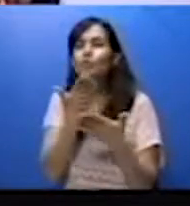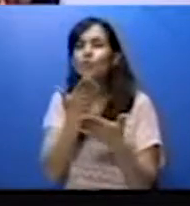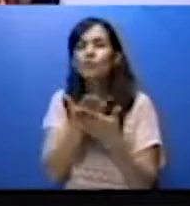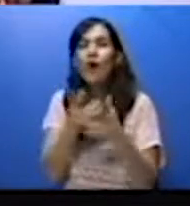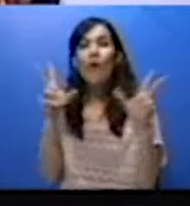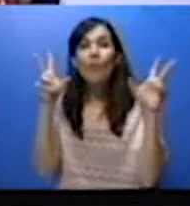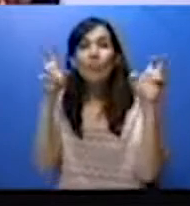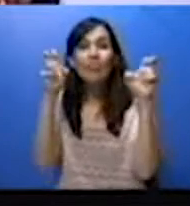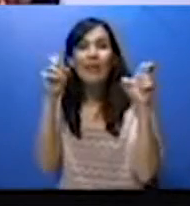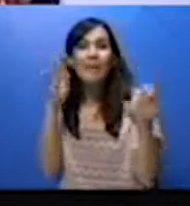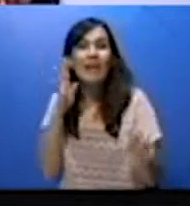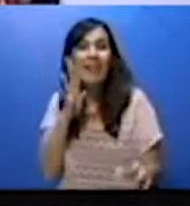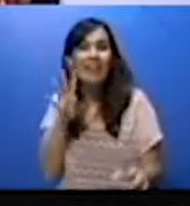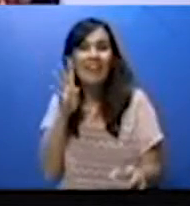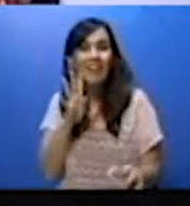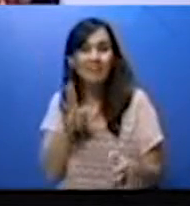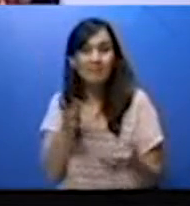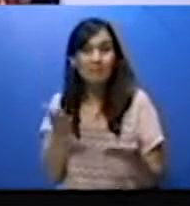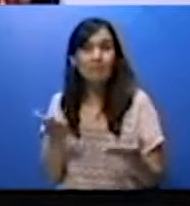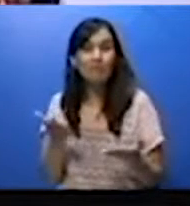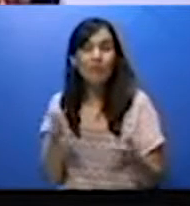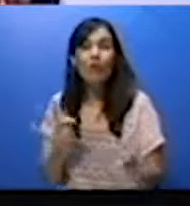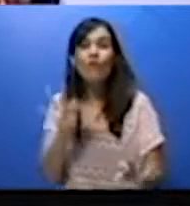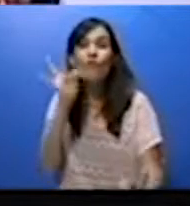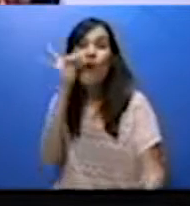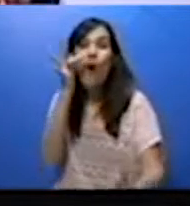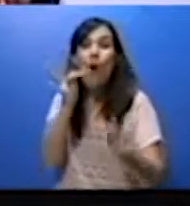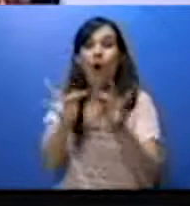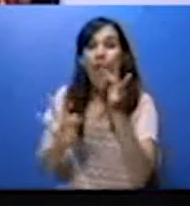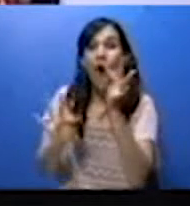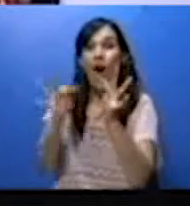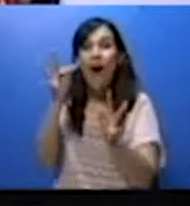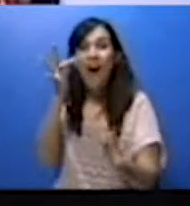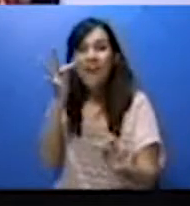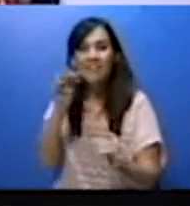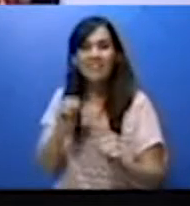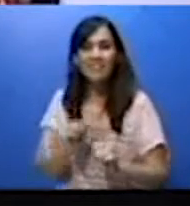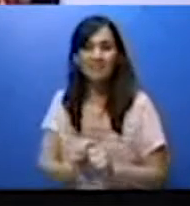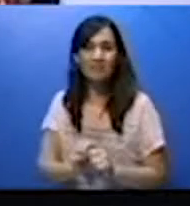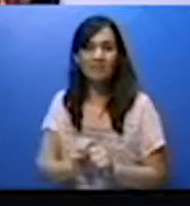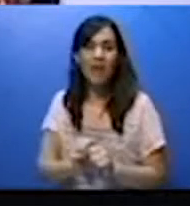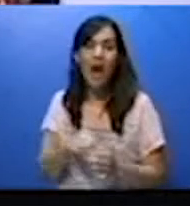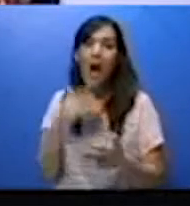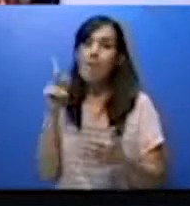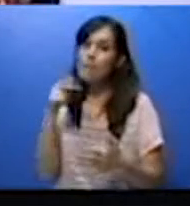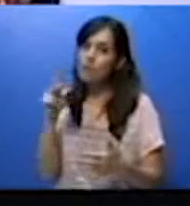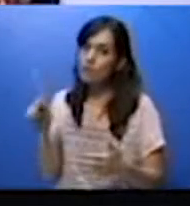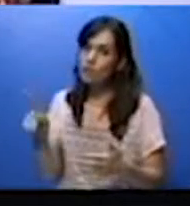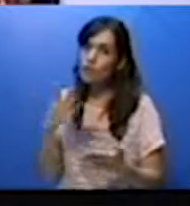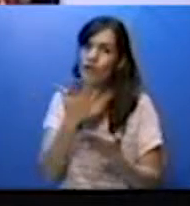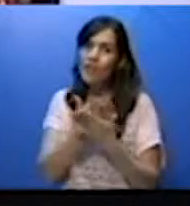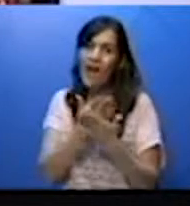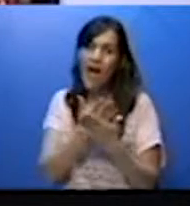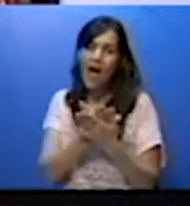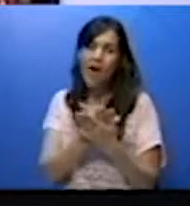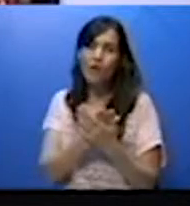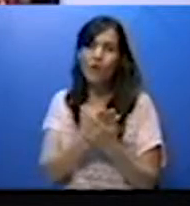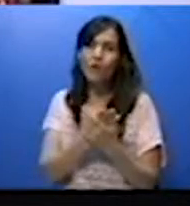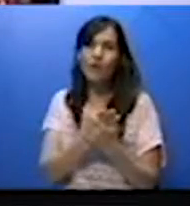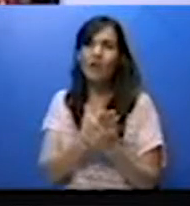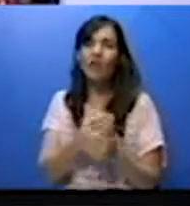tema super bacana o folclore a professora na aula de vocês durante